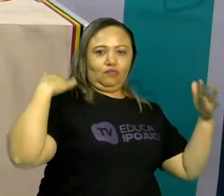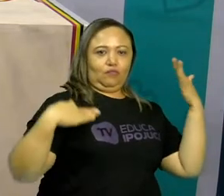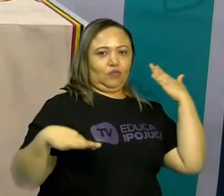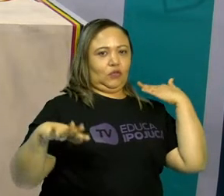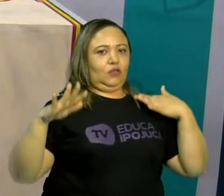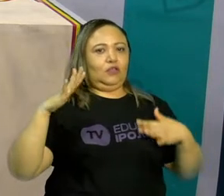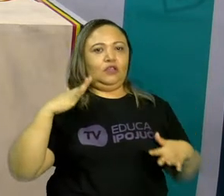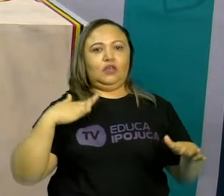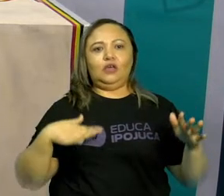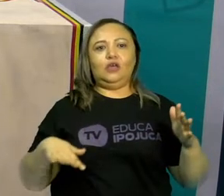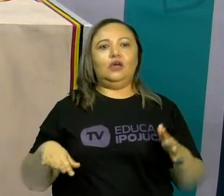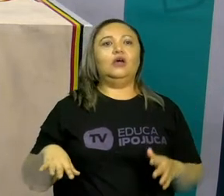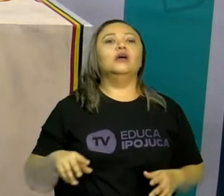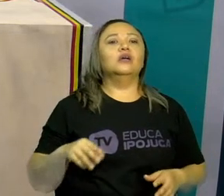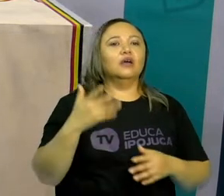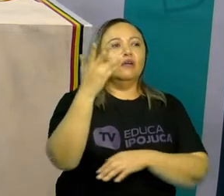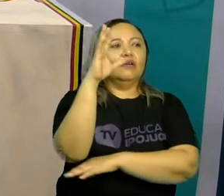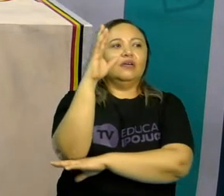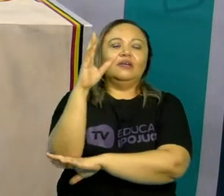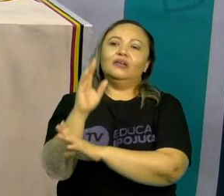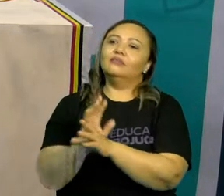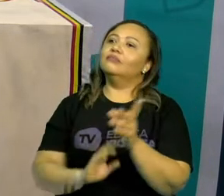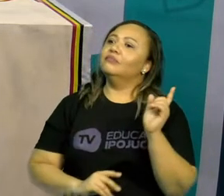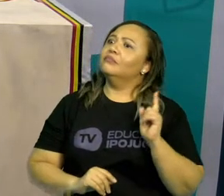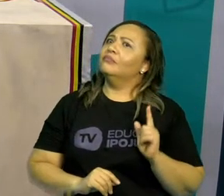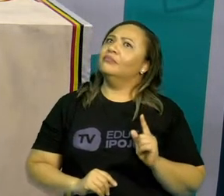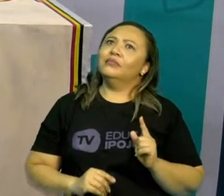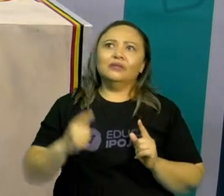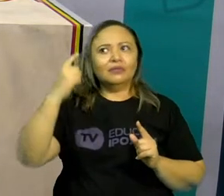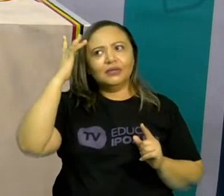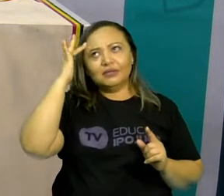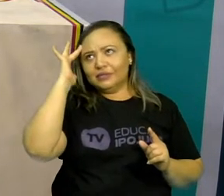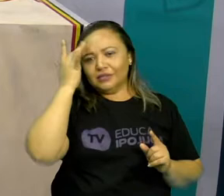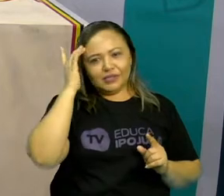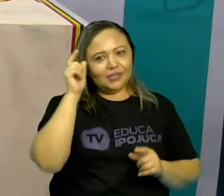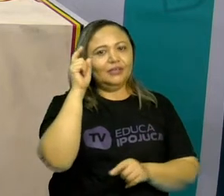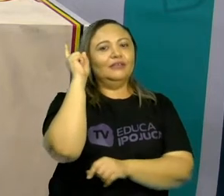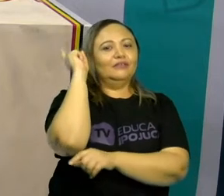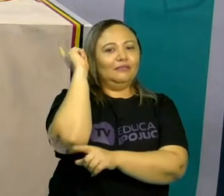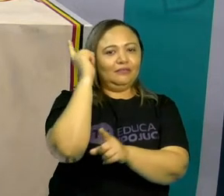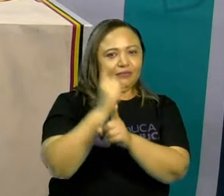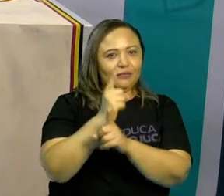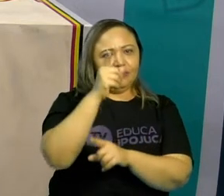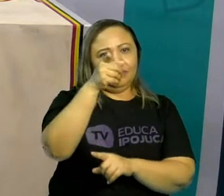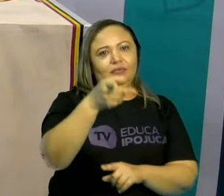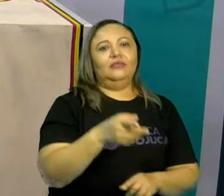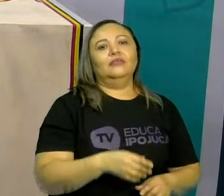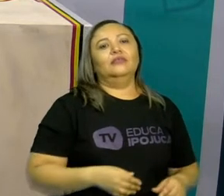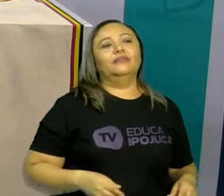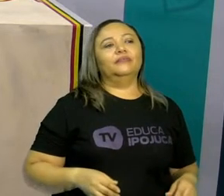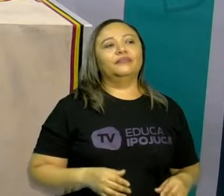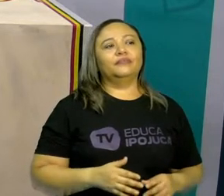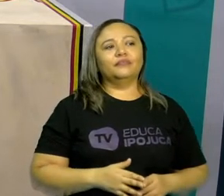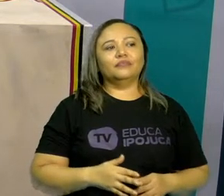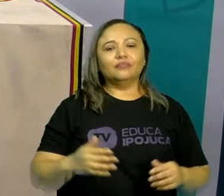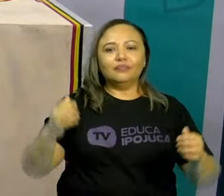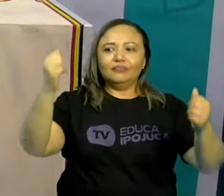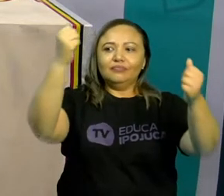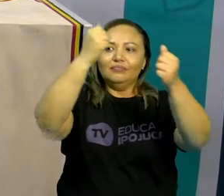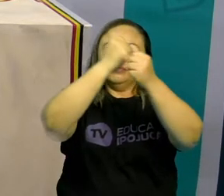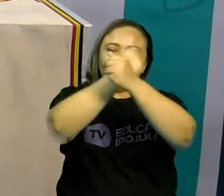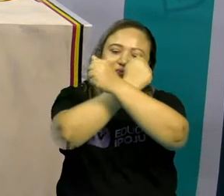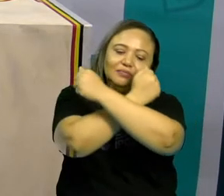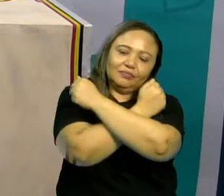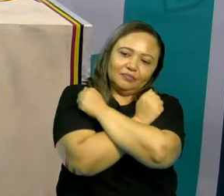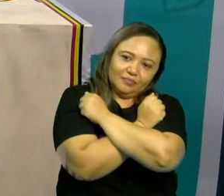Floresta Ratinho mas eu não pensei que encontrar com você mas que bom então eles deram aquele